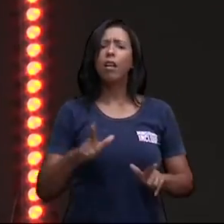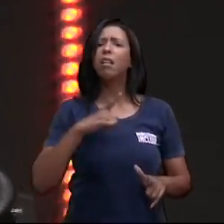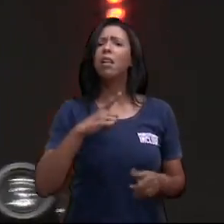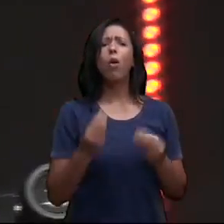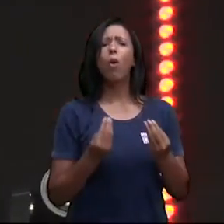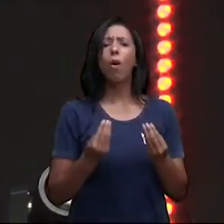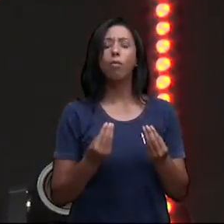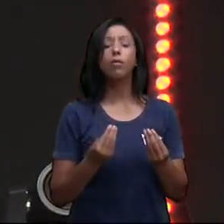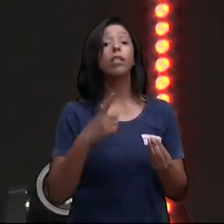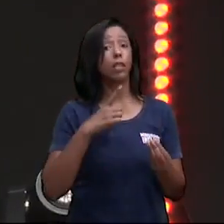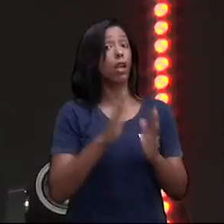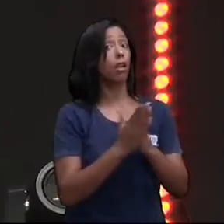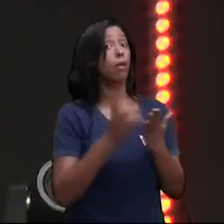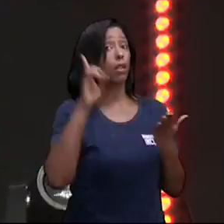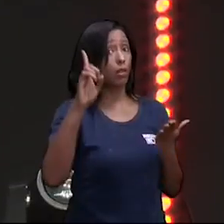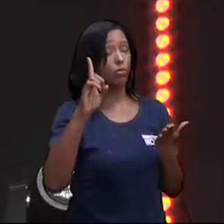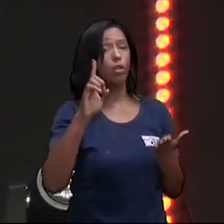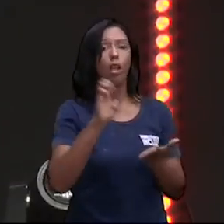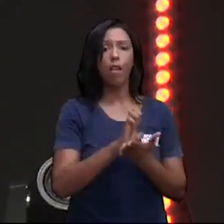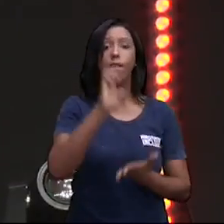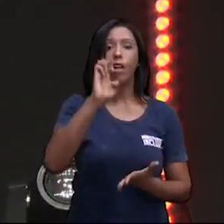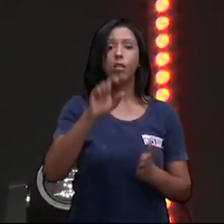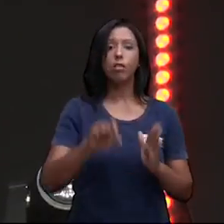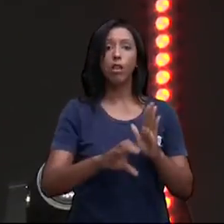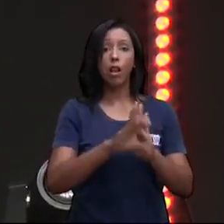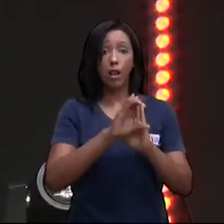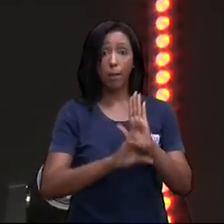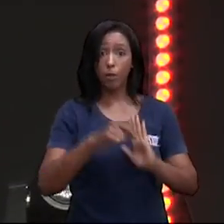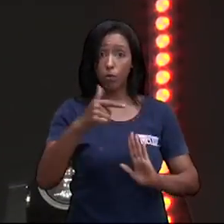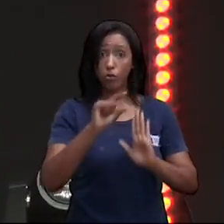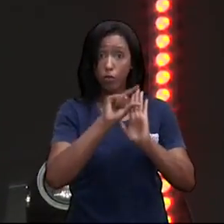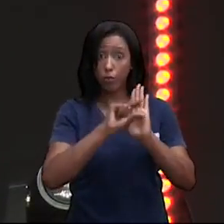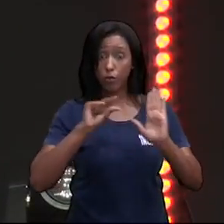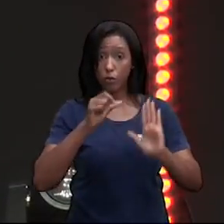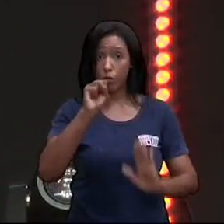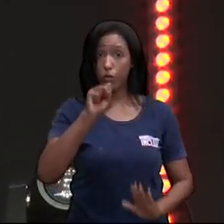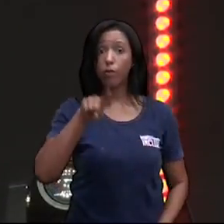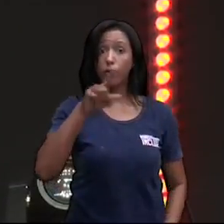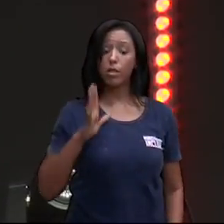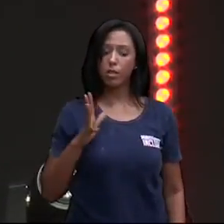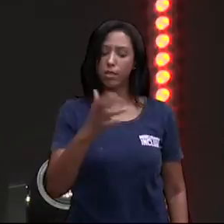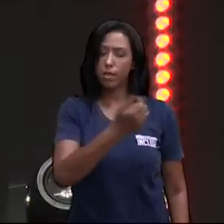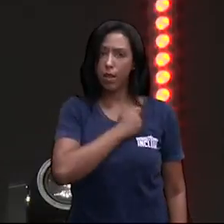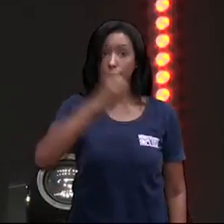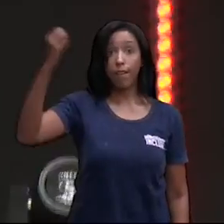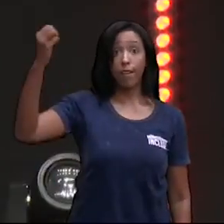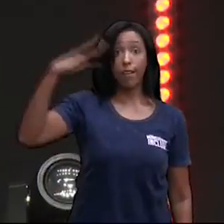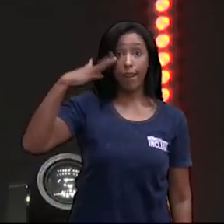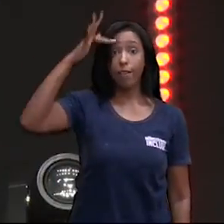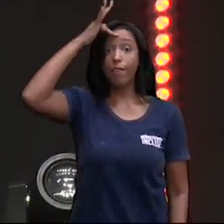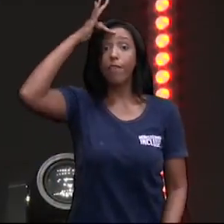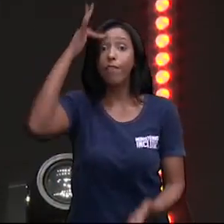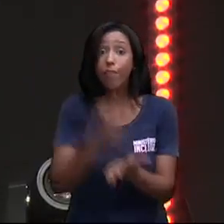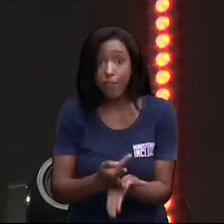Efésios 2 Versículo 8 diz assim pois vocês são salvos pela graça por meio